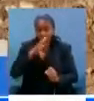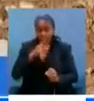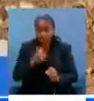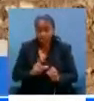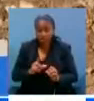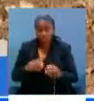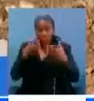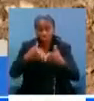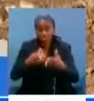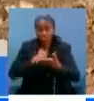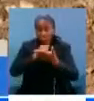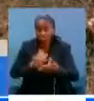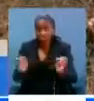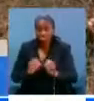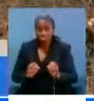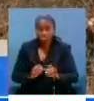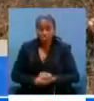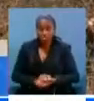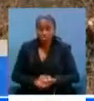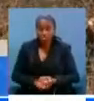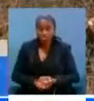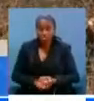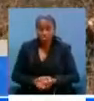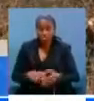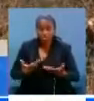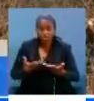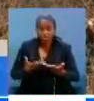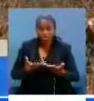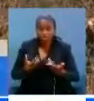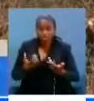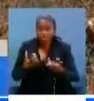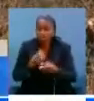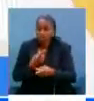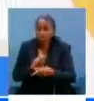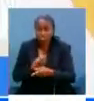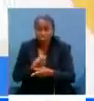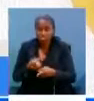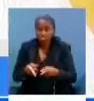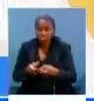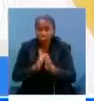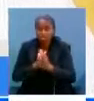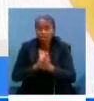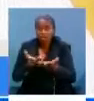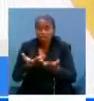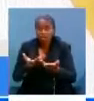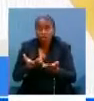nenhum apoio. Pergunta ao Sr. Ministro, qual é o critério que quis utilizar para excluir São Vicente?